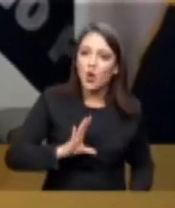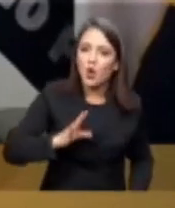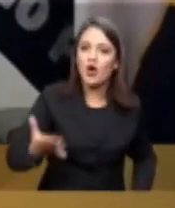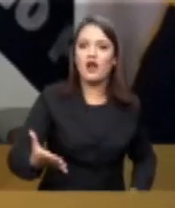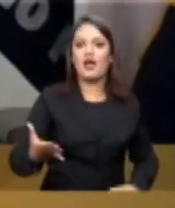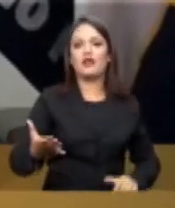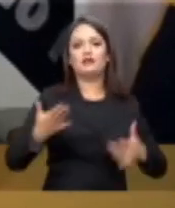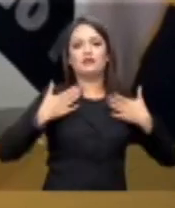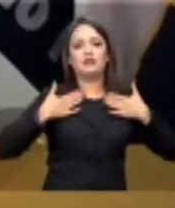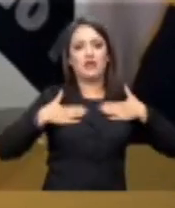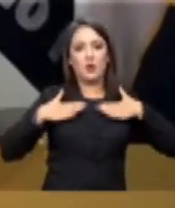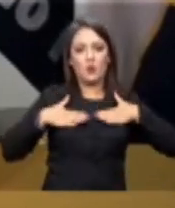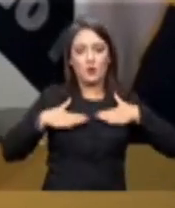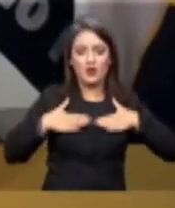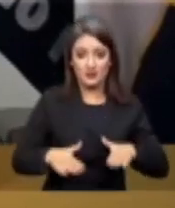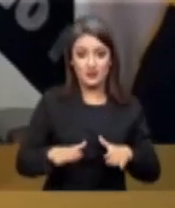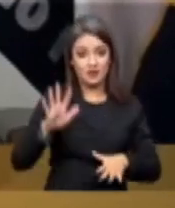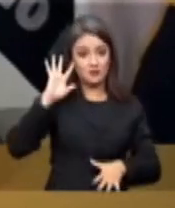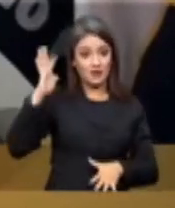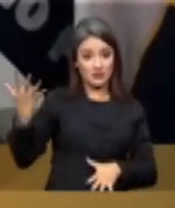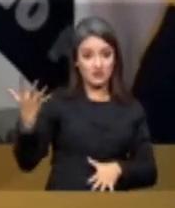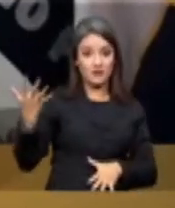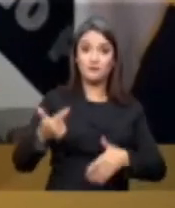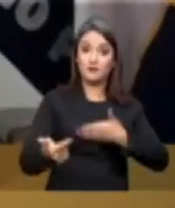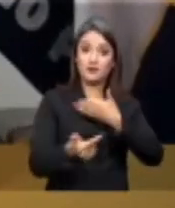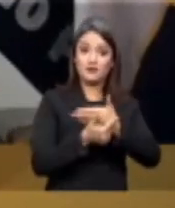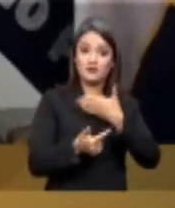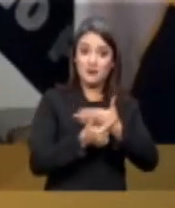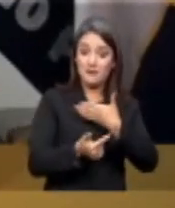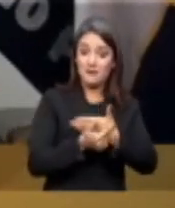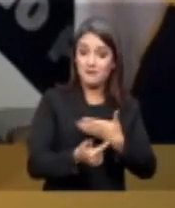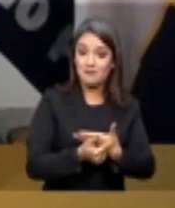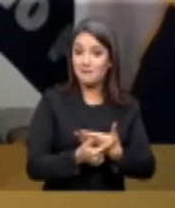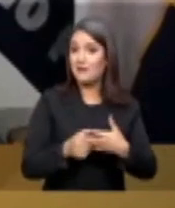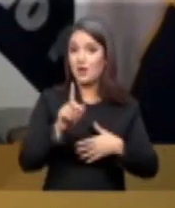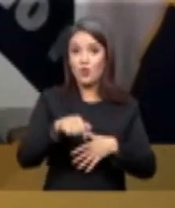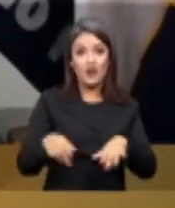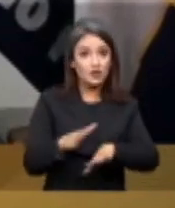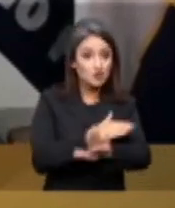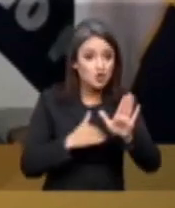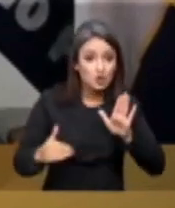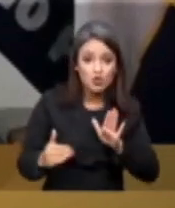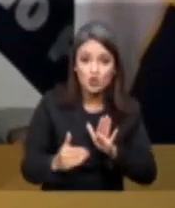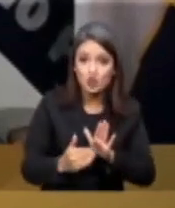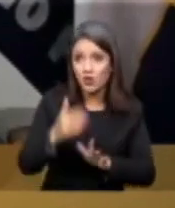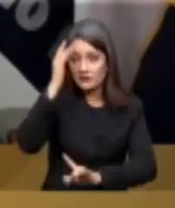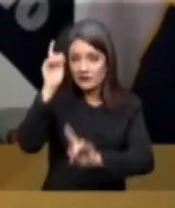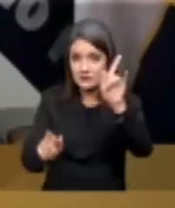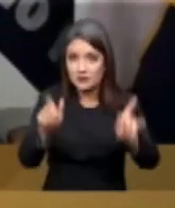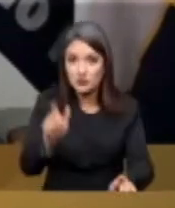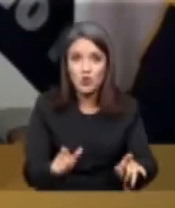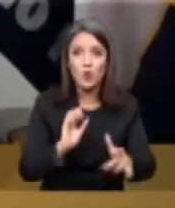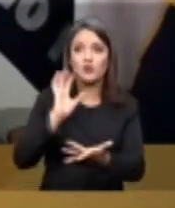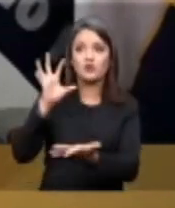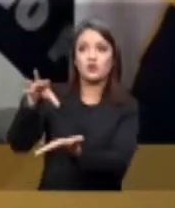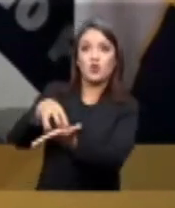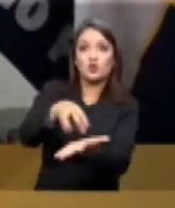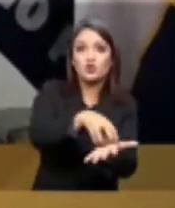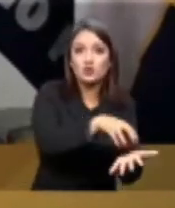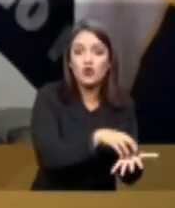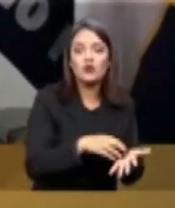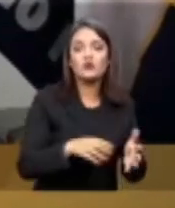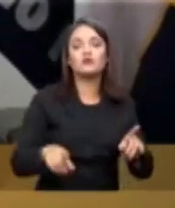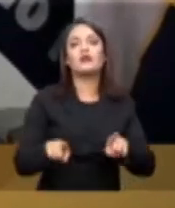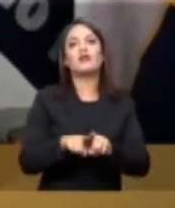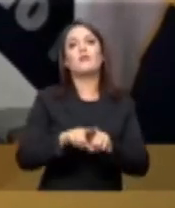e superar as suas mazelas. Essa tarefa cabe a todos, a toda a nação, às suas instituições, inclusive ao